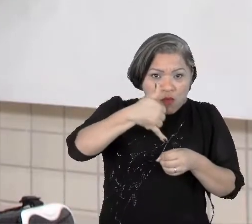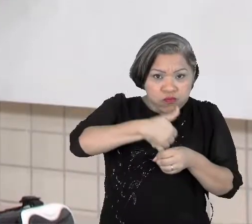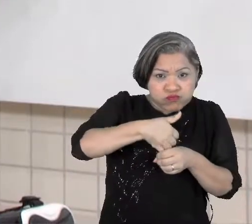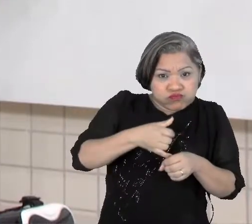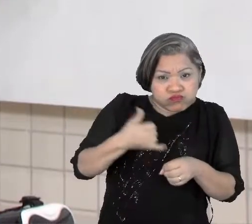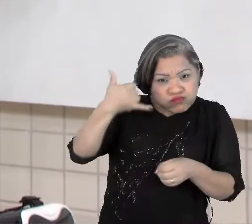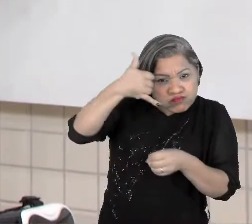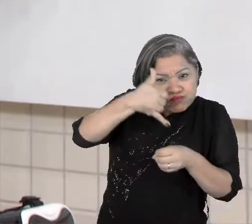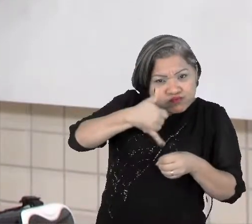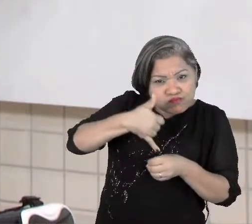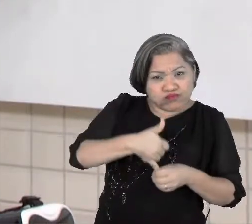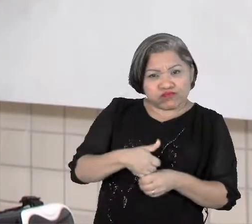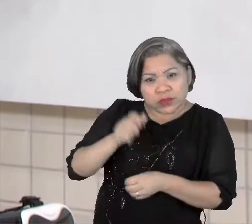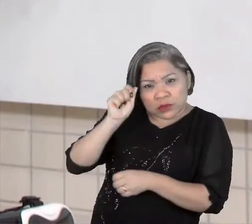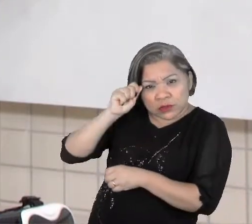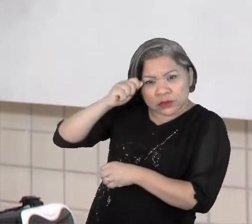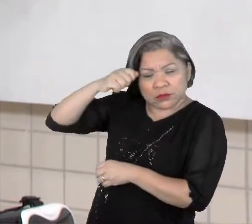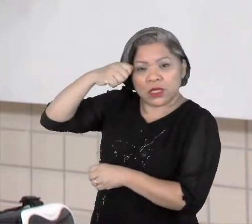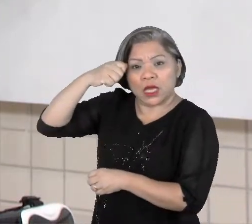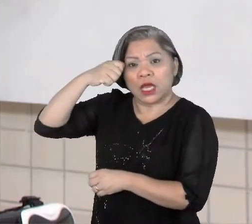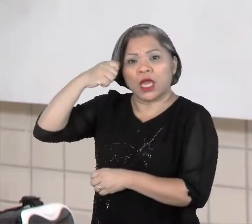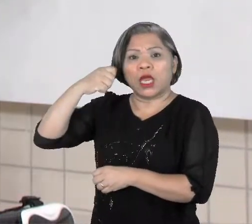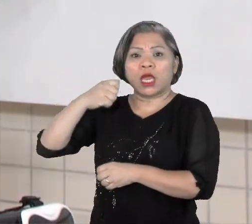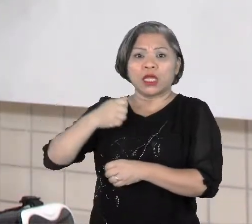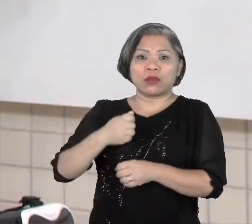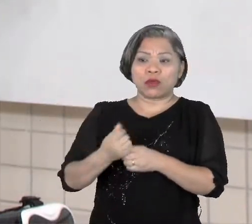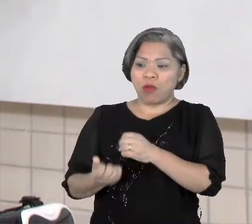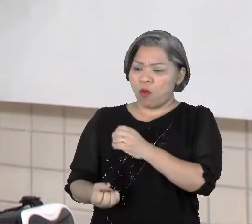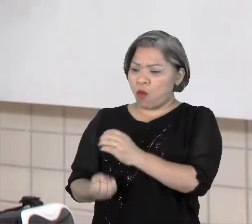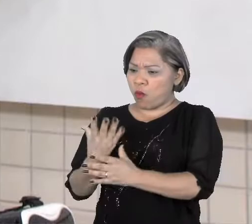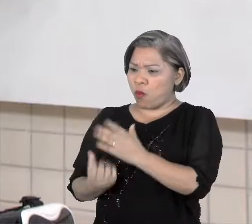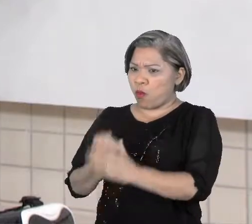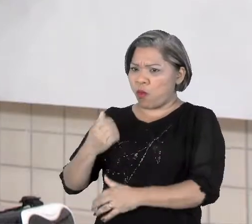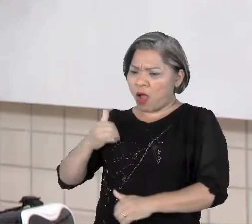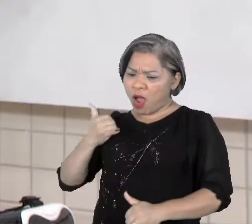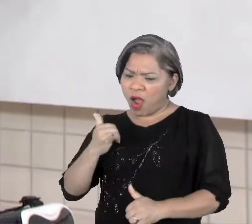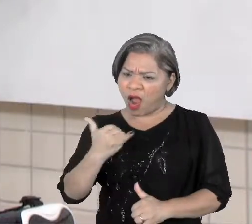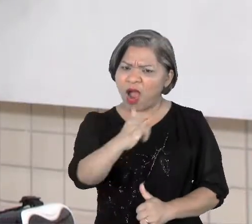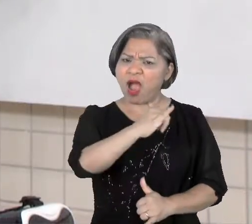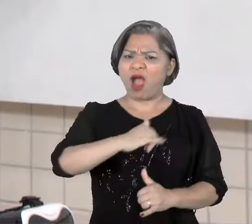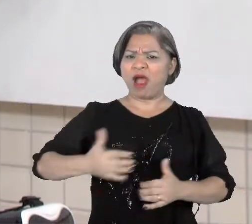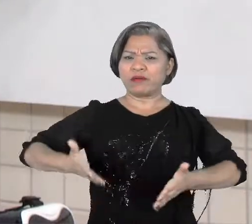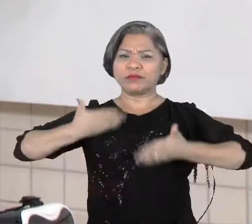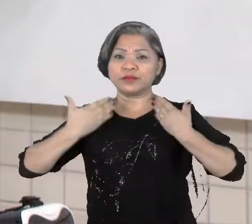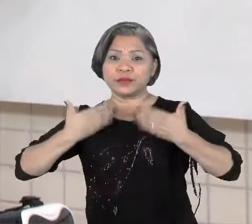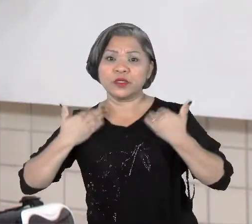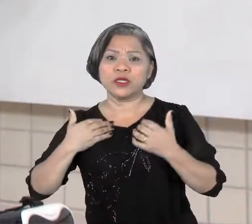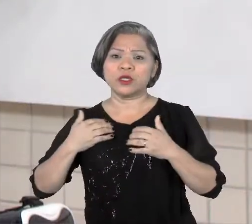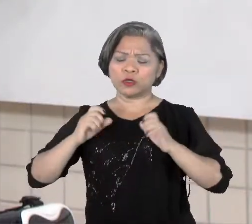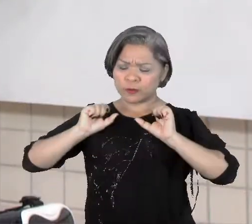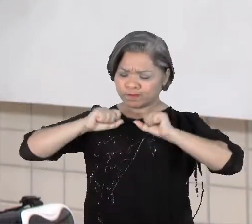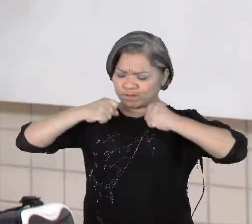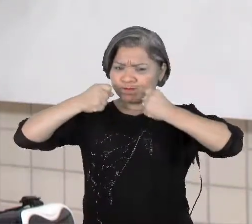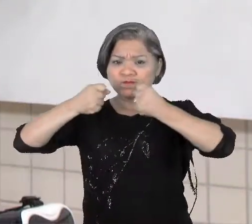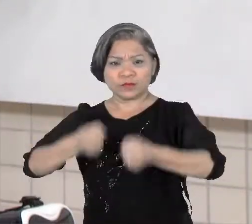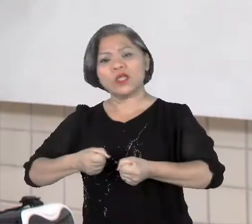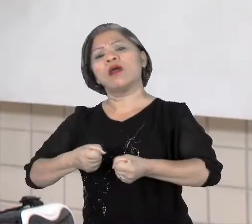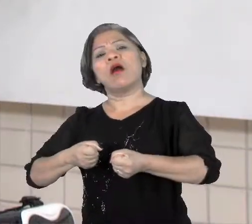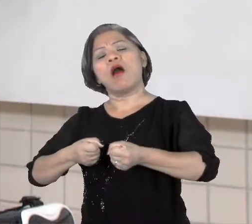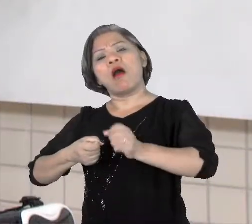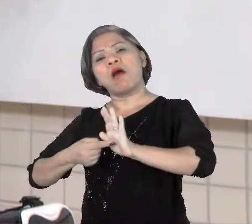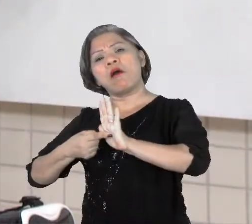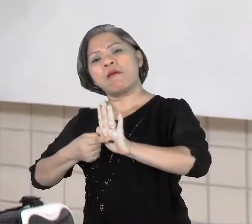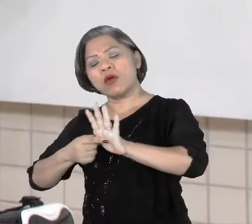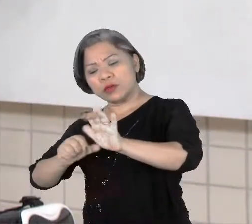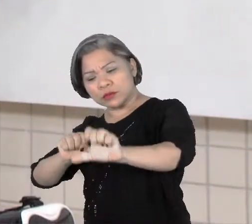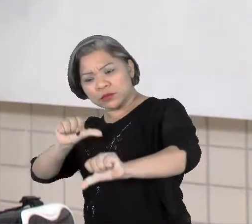pode ser um combustível que gera muita energia, gera muito calor, gera muita energia potencial, transformando essa energia